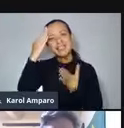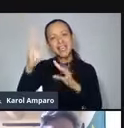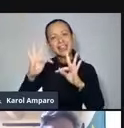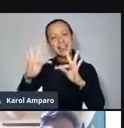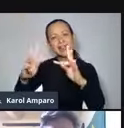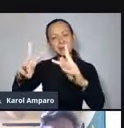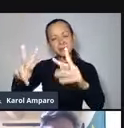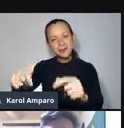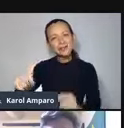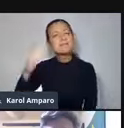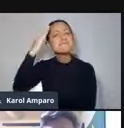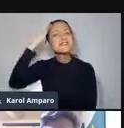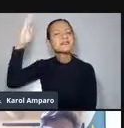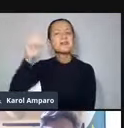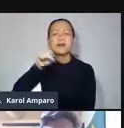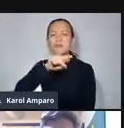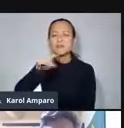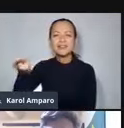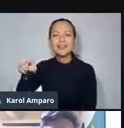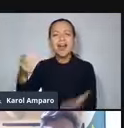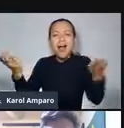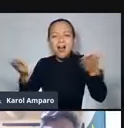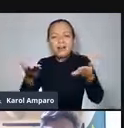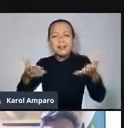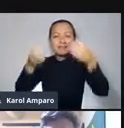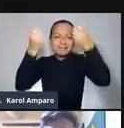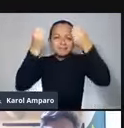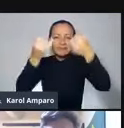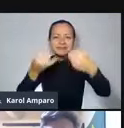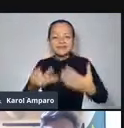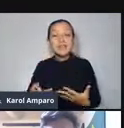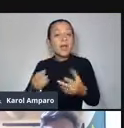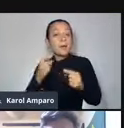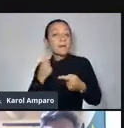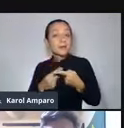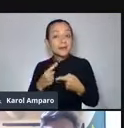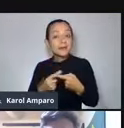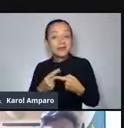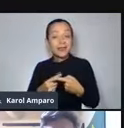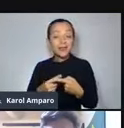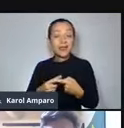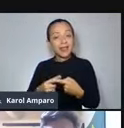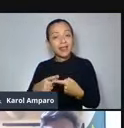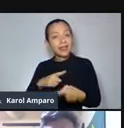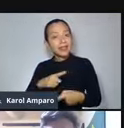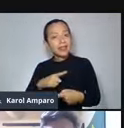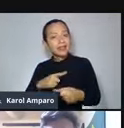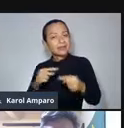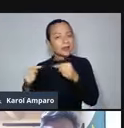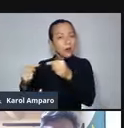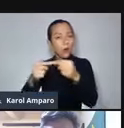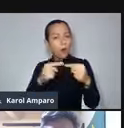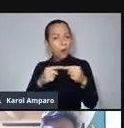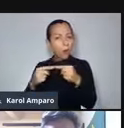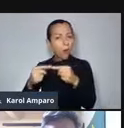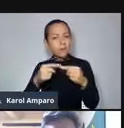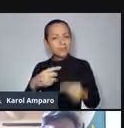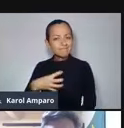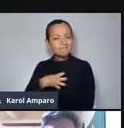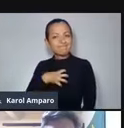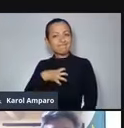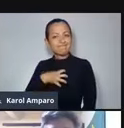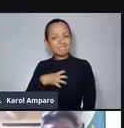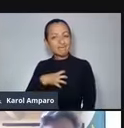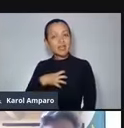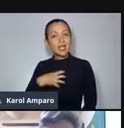essa sua fala inicial, que tudo tem a ver com a minha forma de sentir o aprendizado que eu